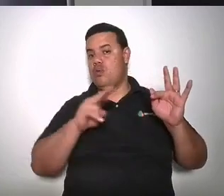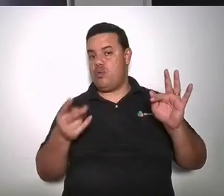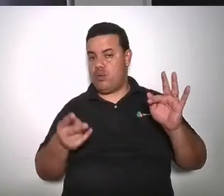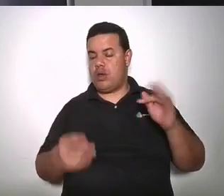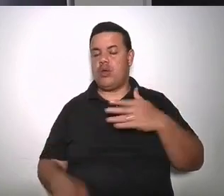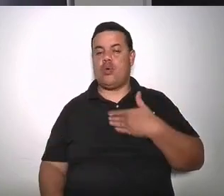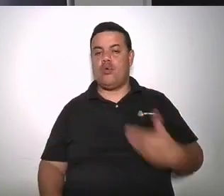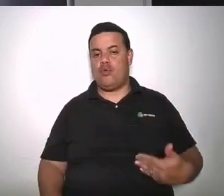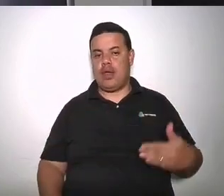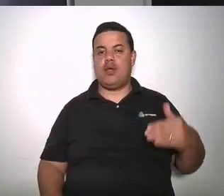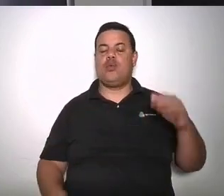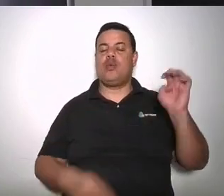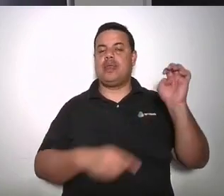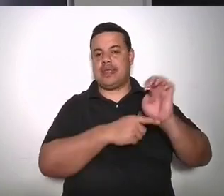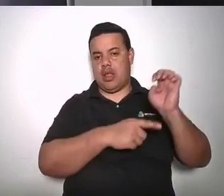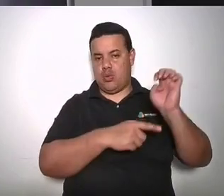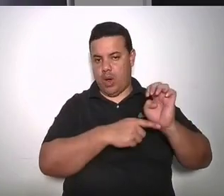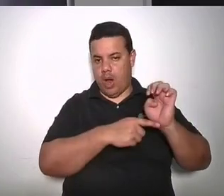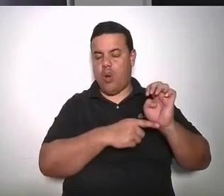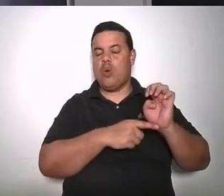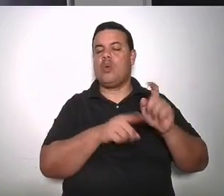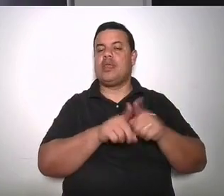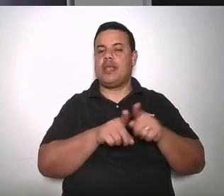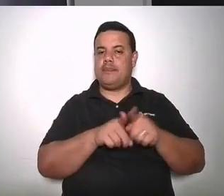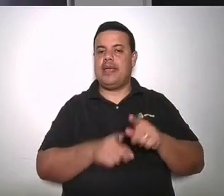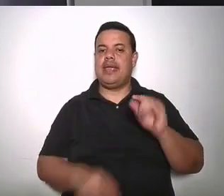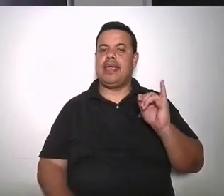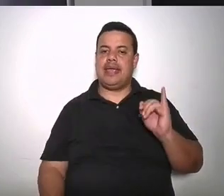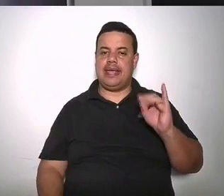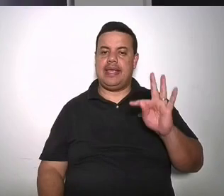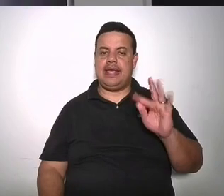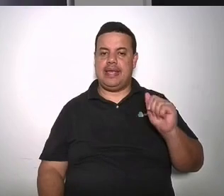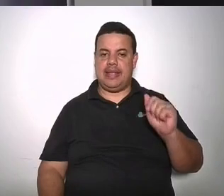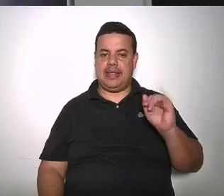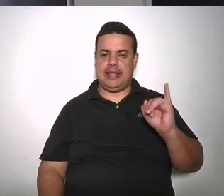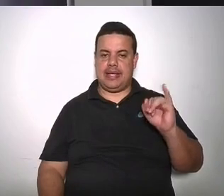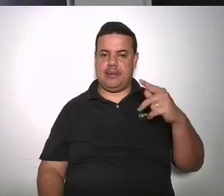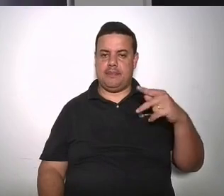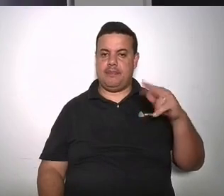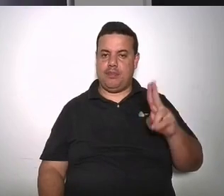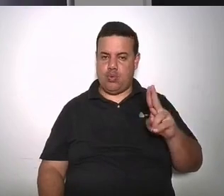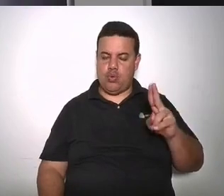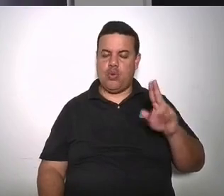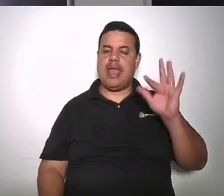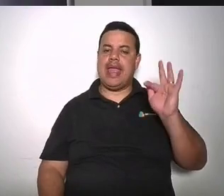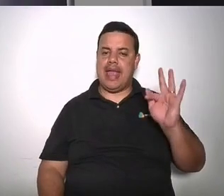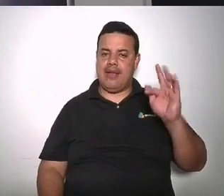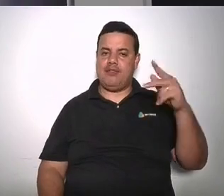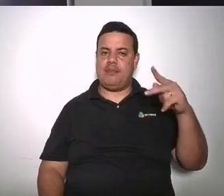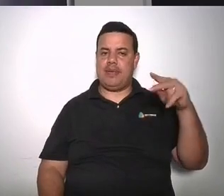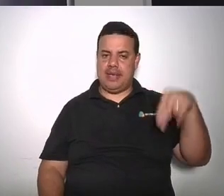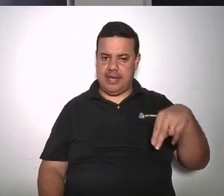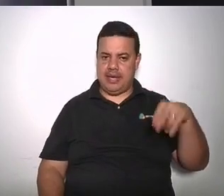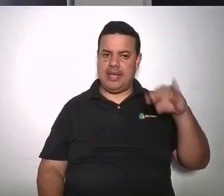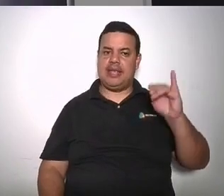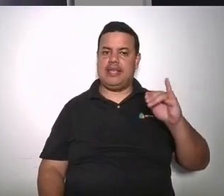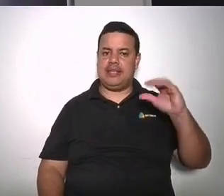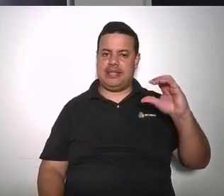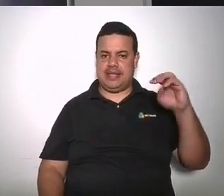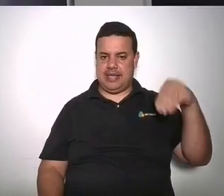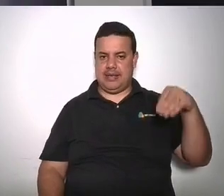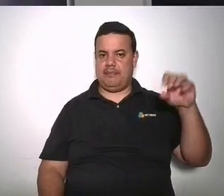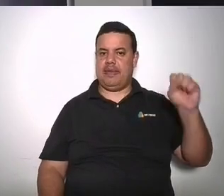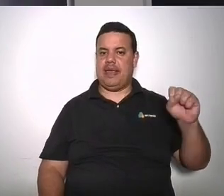repasses de Itaipu, aqui entra o FPM, entra o ICMS, entra o ITR,